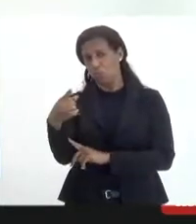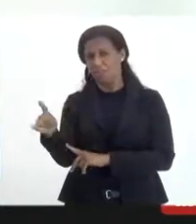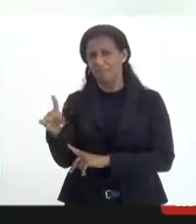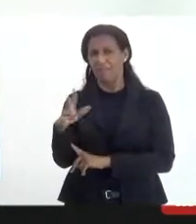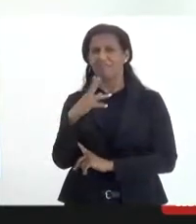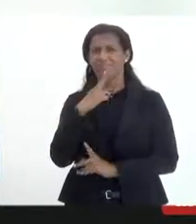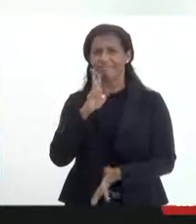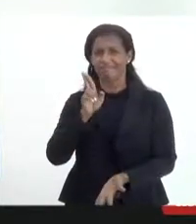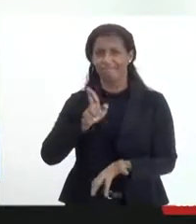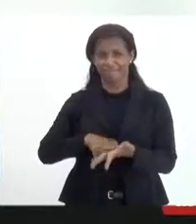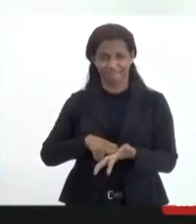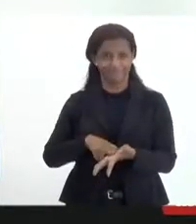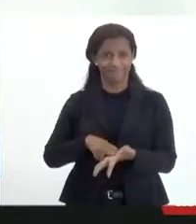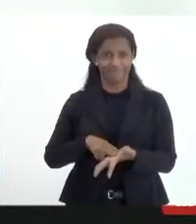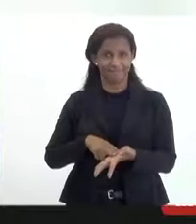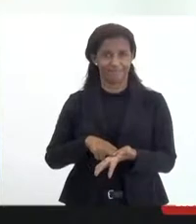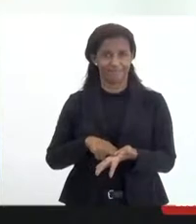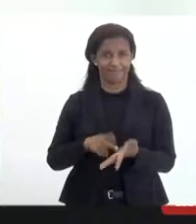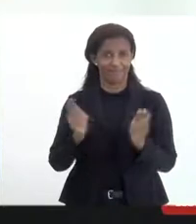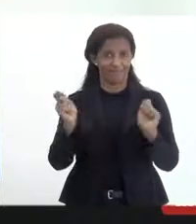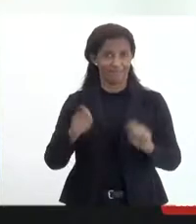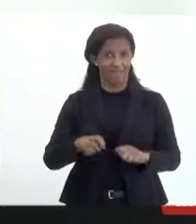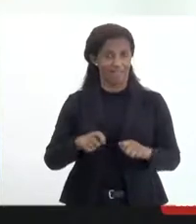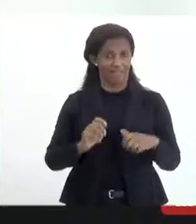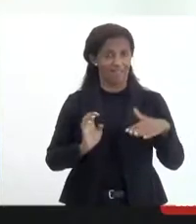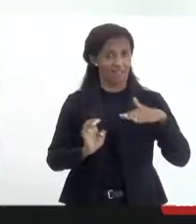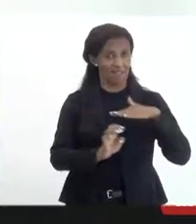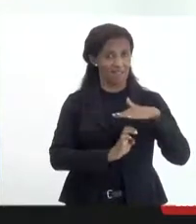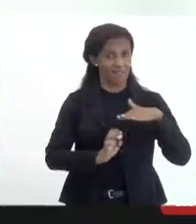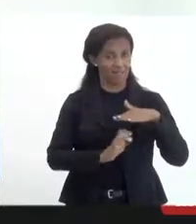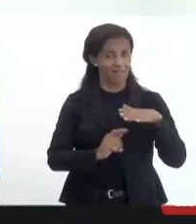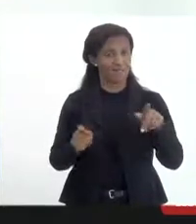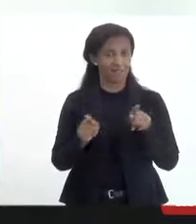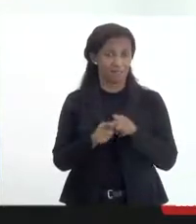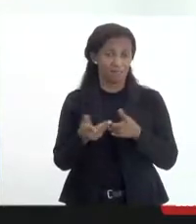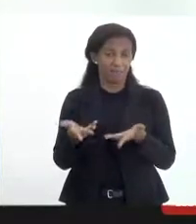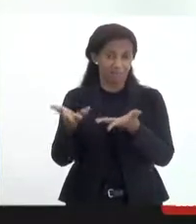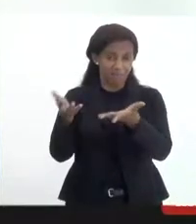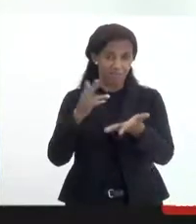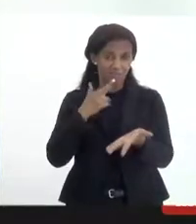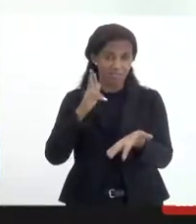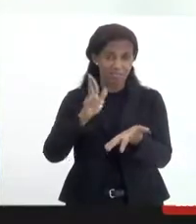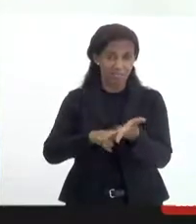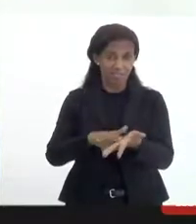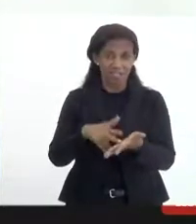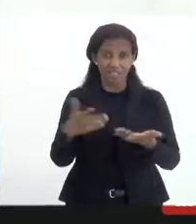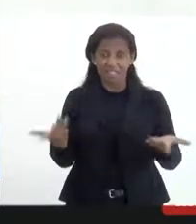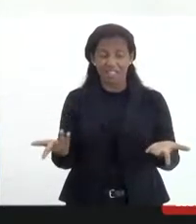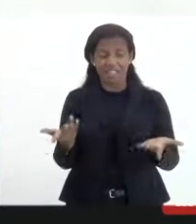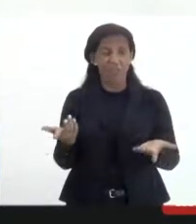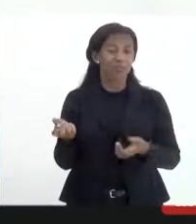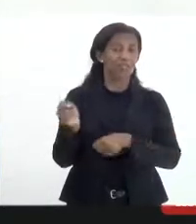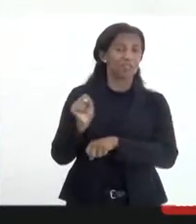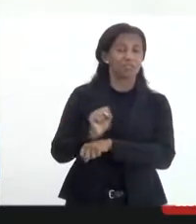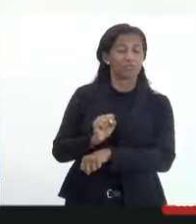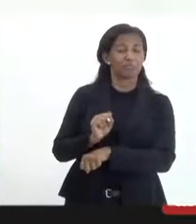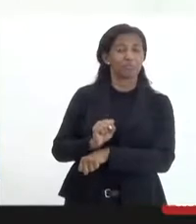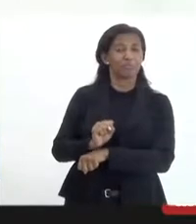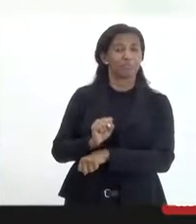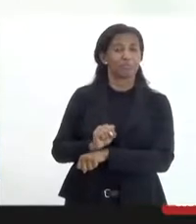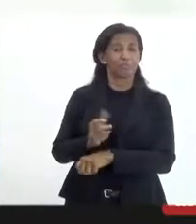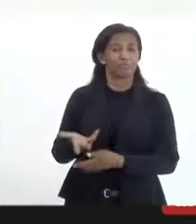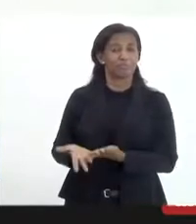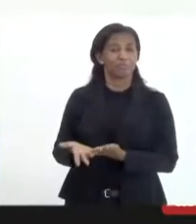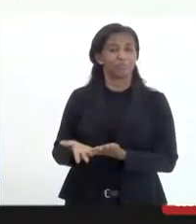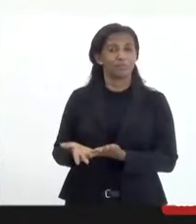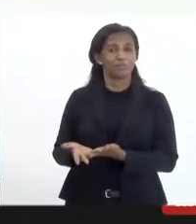reconhecem isso. Caberia à empresa também reconhecer o mesmo, do que não ficar demandando